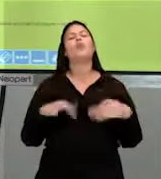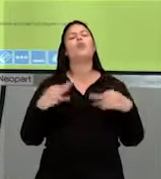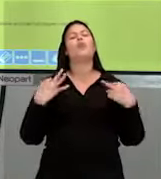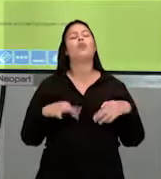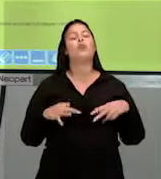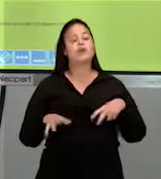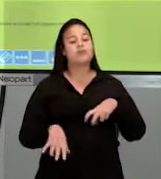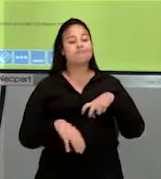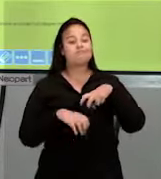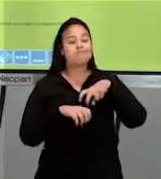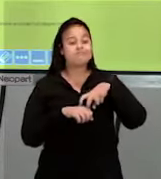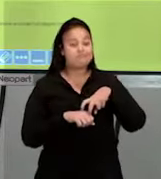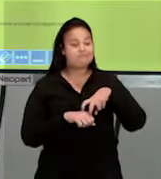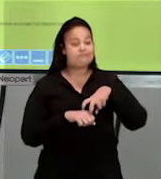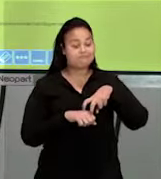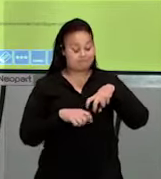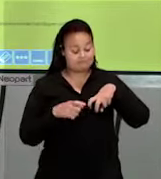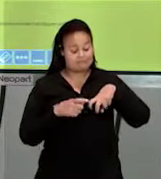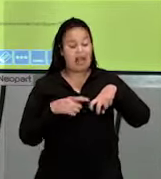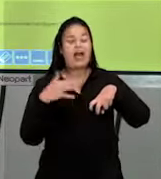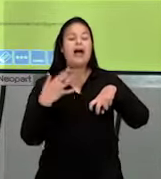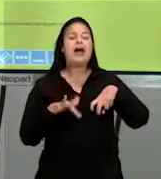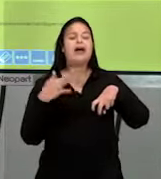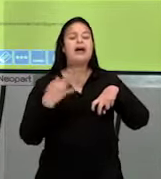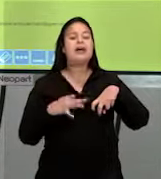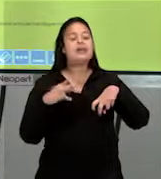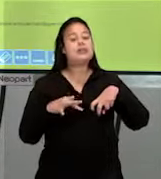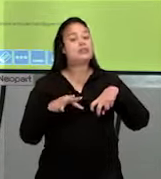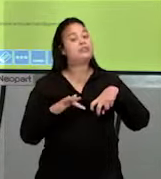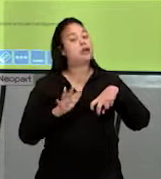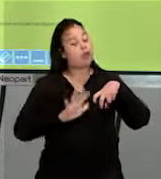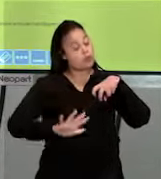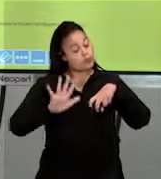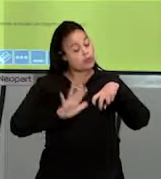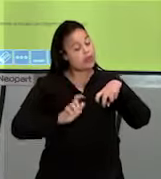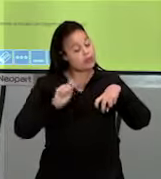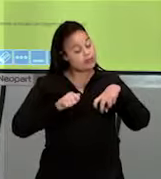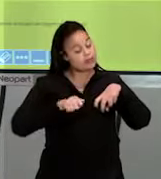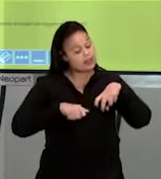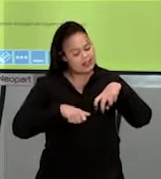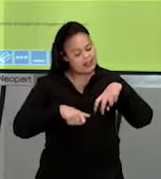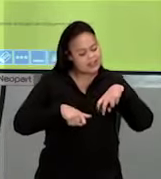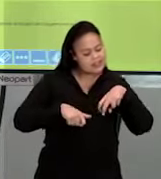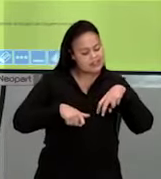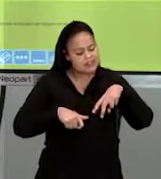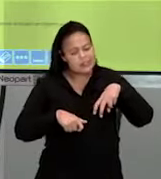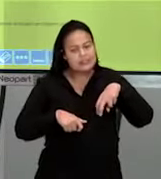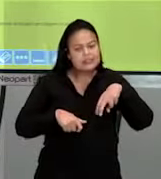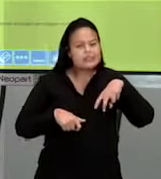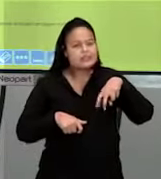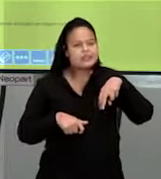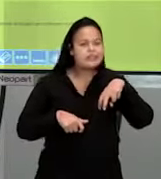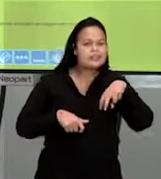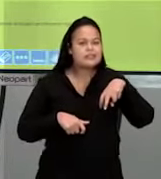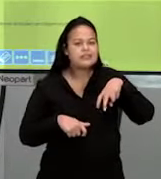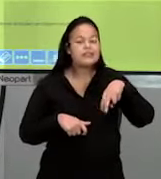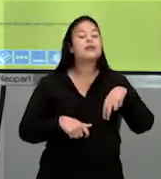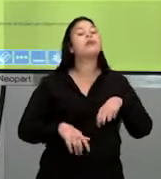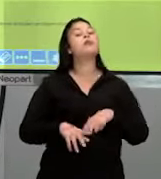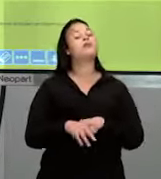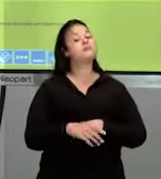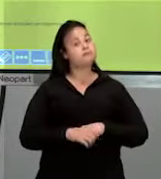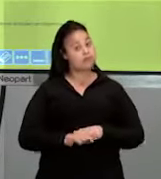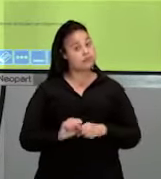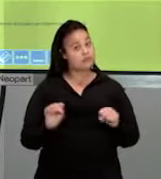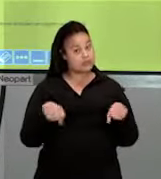vão comprometer a movimentação dessa pessoa. Então é muito importante fazer atividade